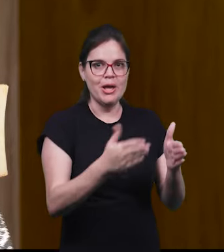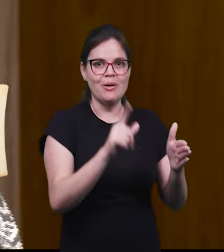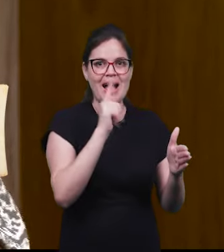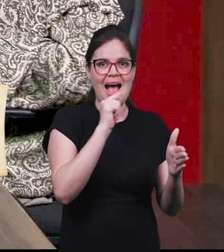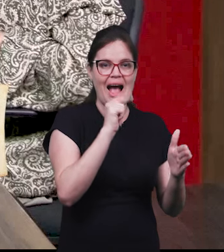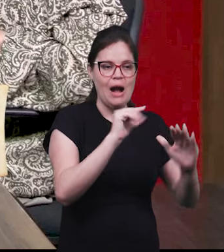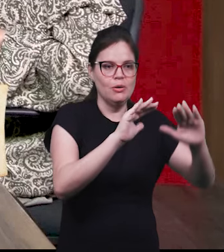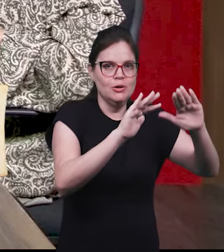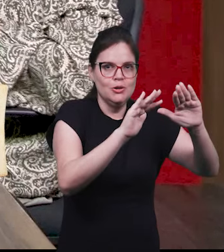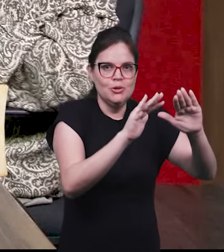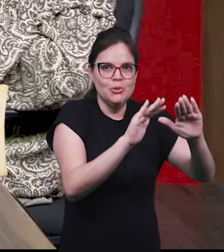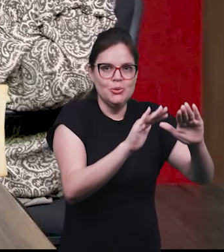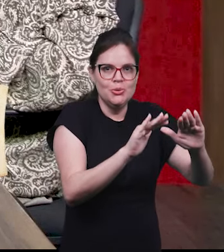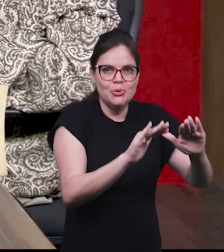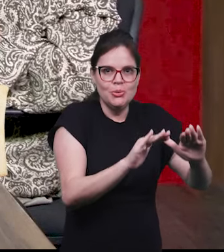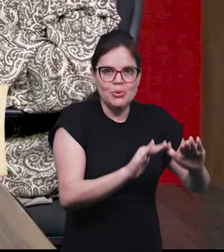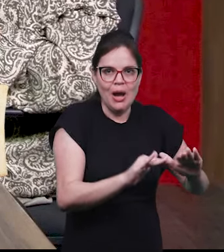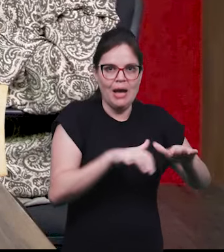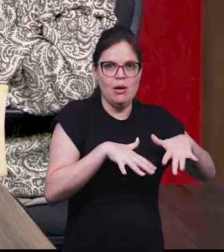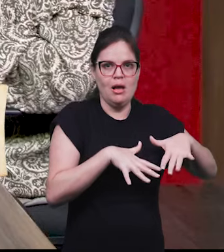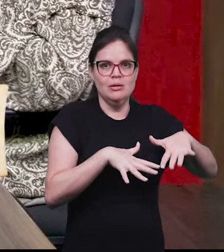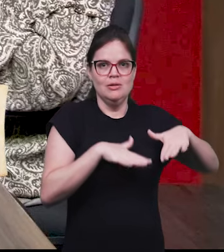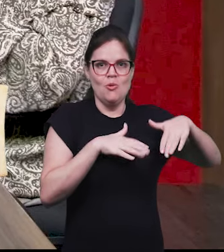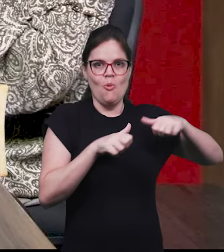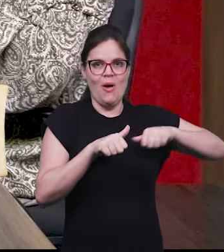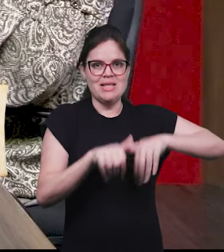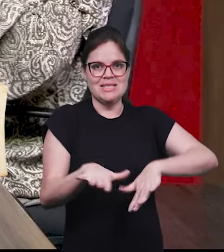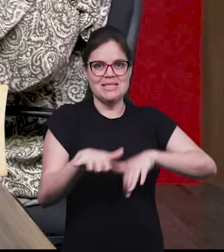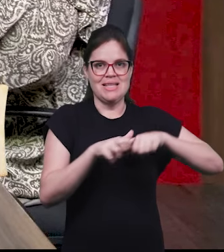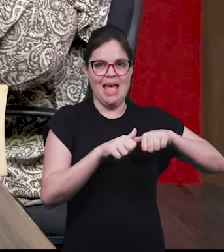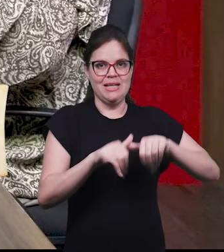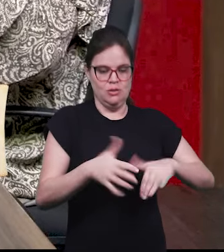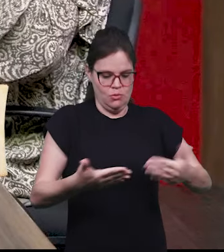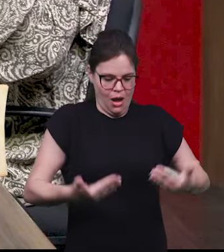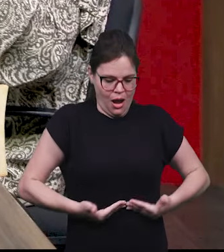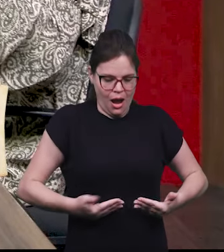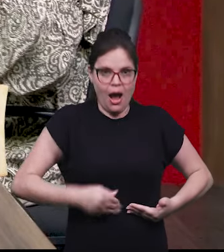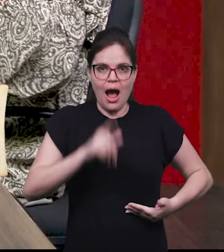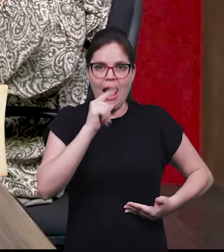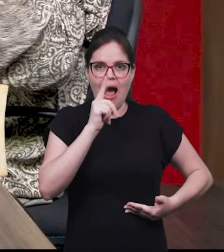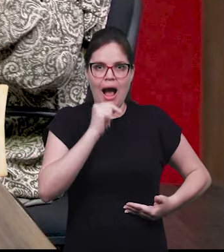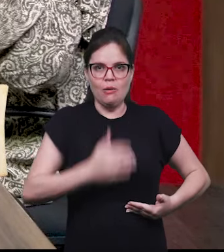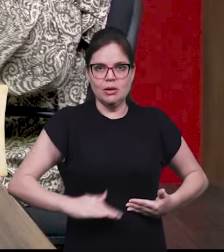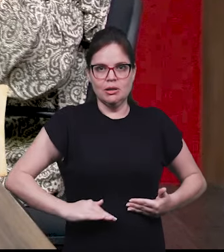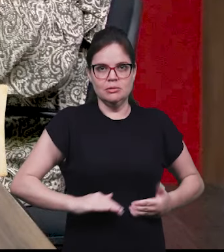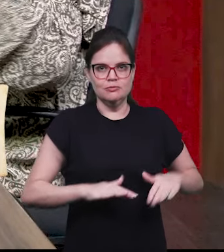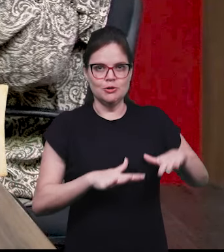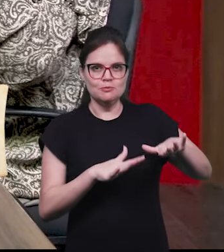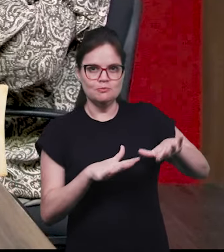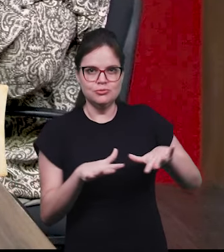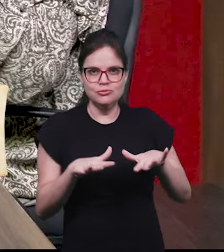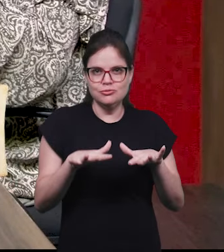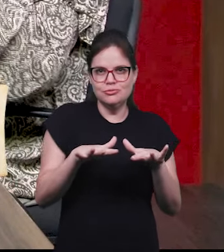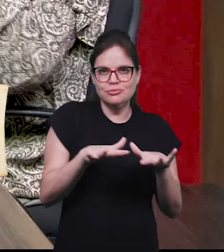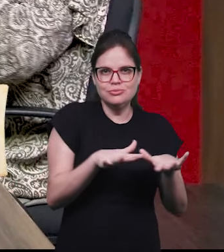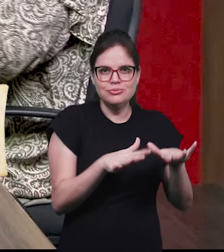e o exército dele passou com a água pela cintura e entrou em Babilônia com os portões abertos, sem guerrear,